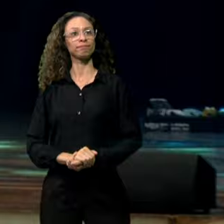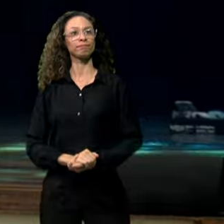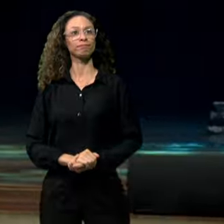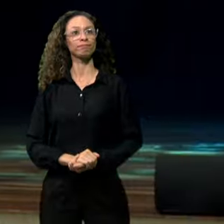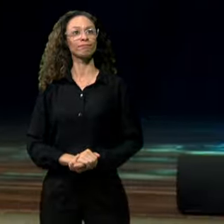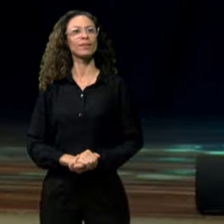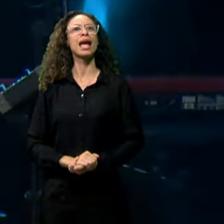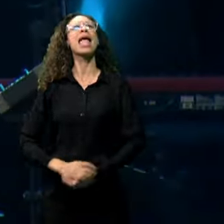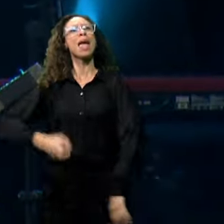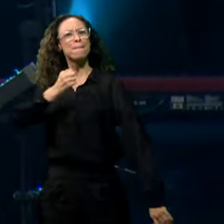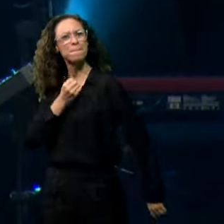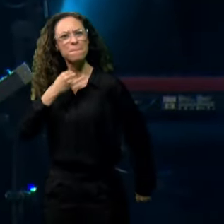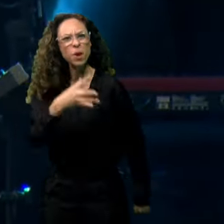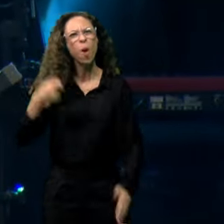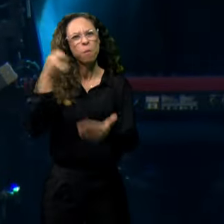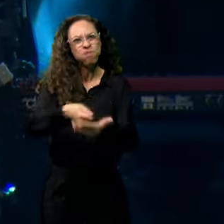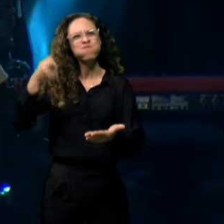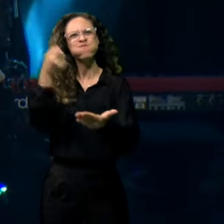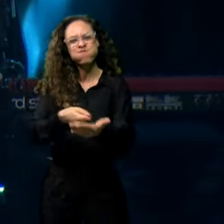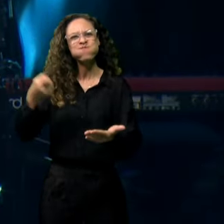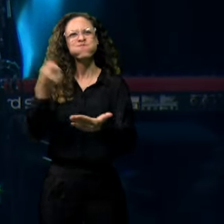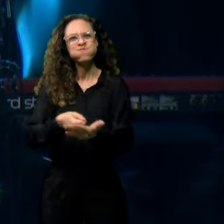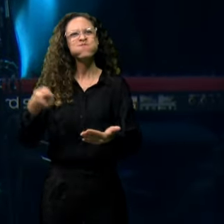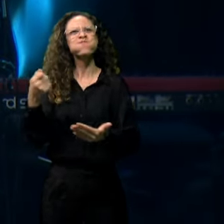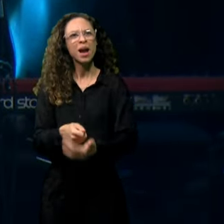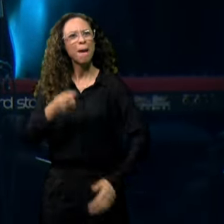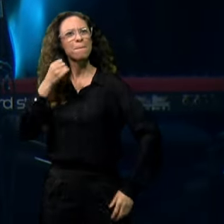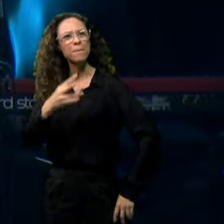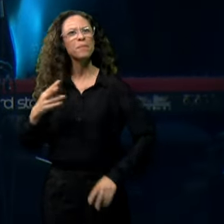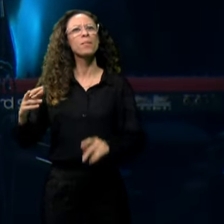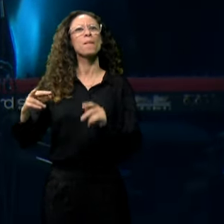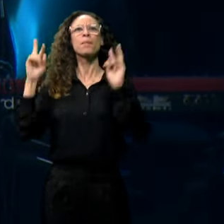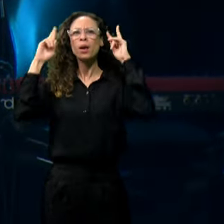vale a pena pelejar pelo reino